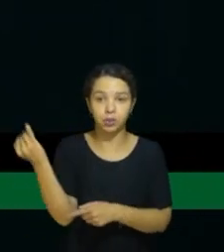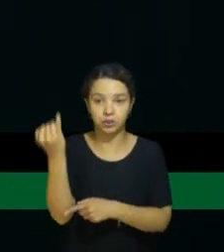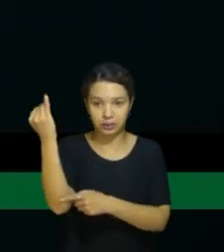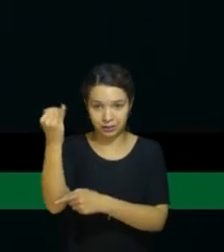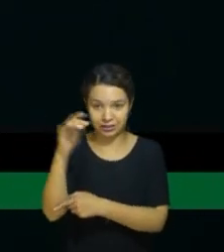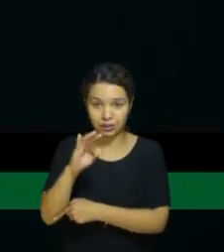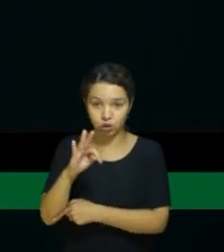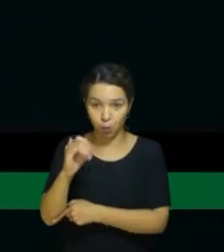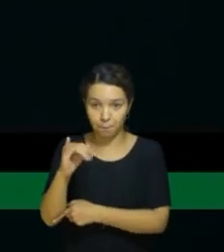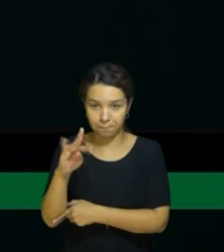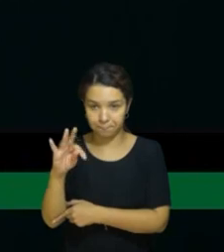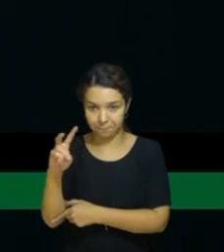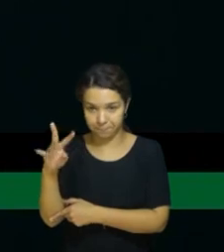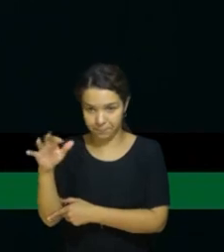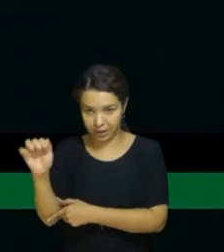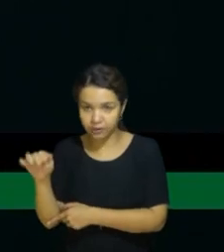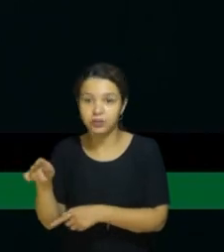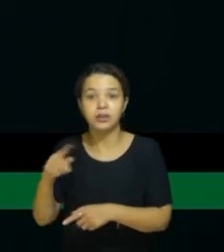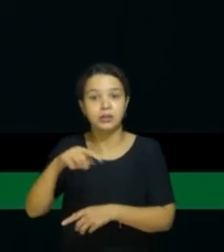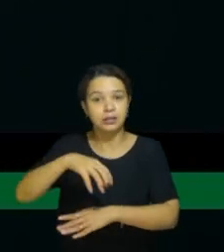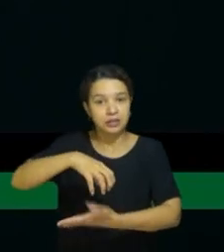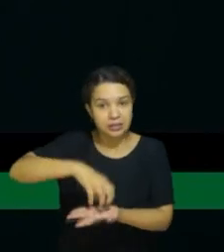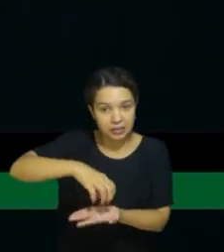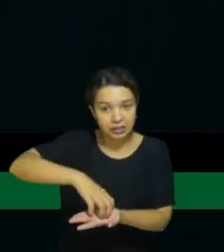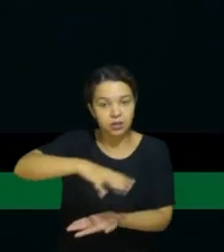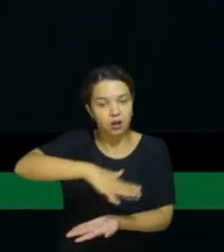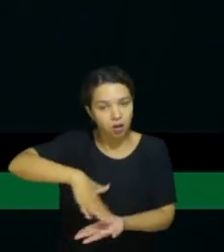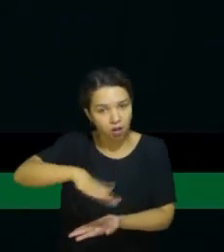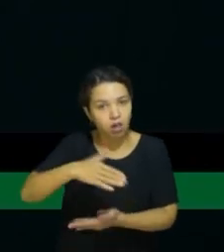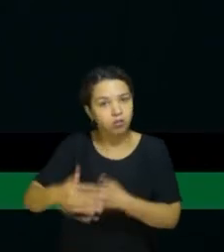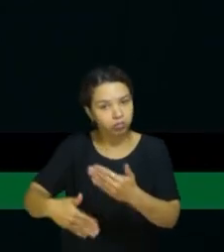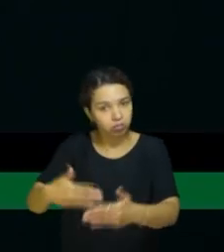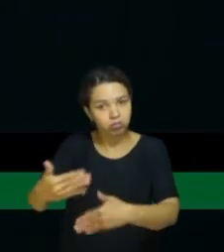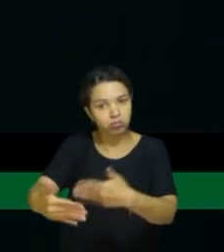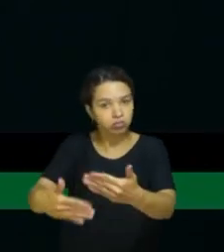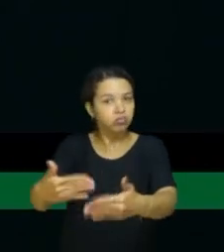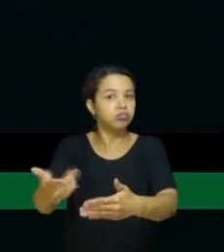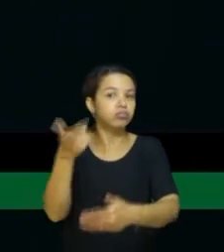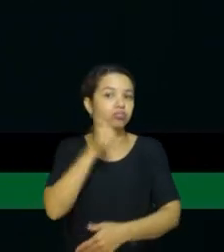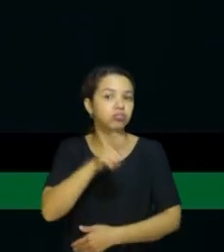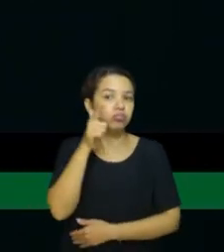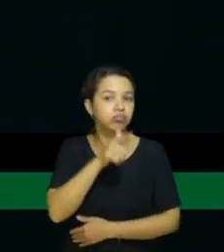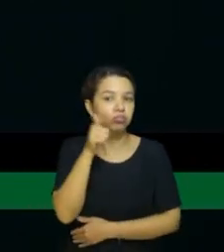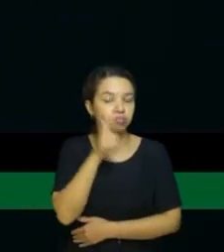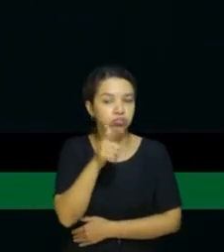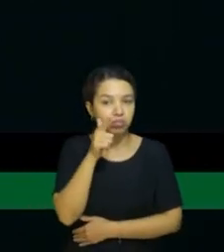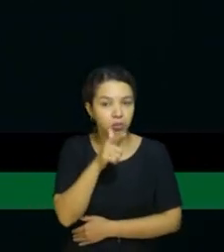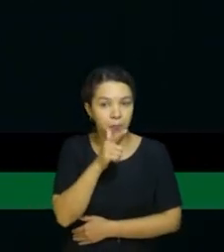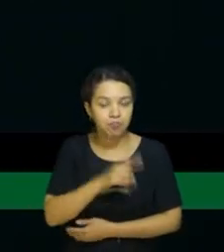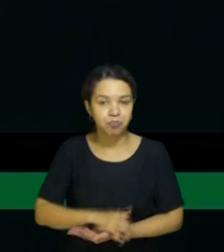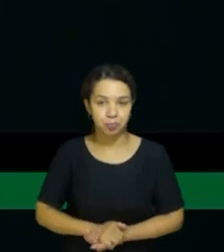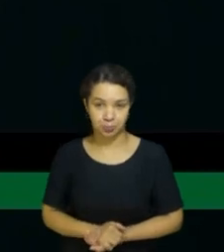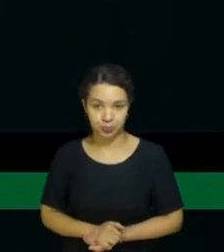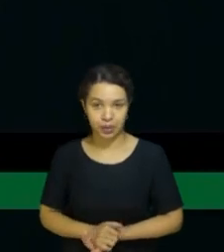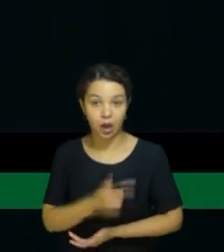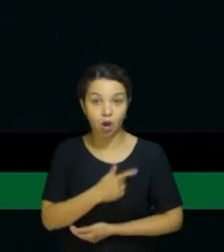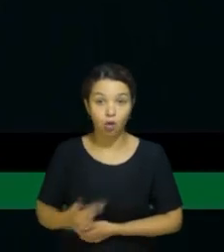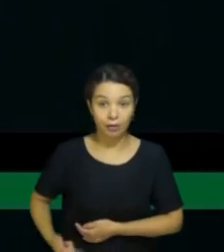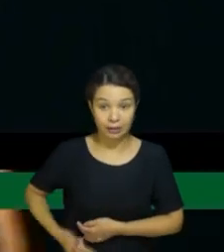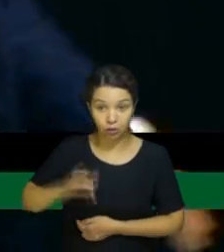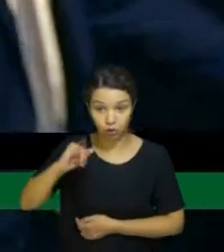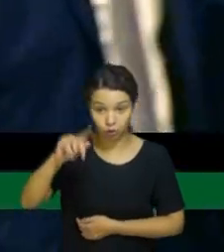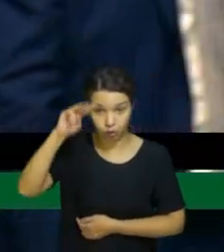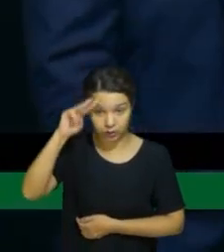central e as coisas vão acontecendo em nome do governador Jorginho Melo em nome do